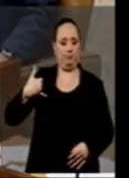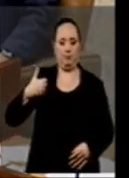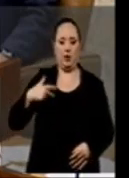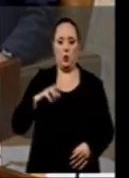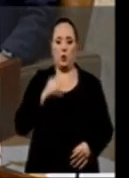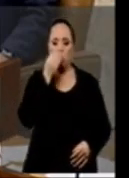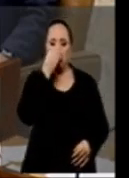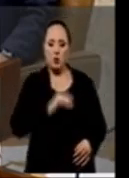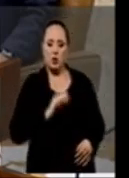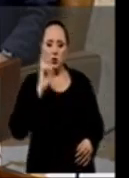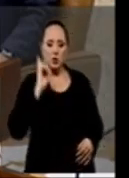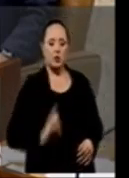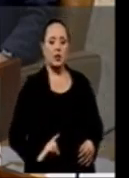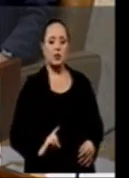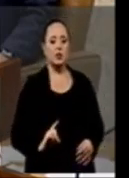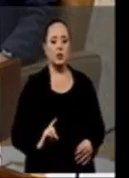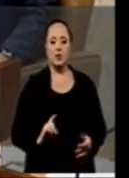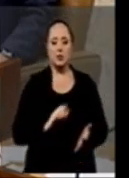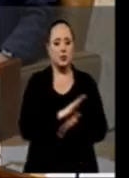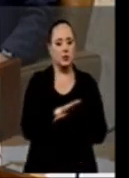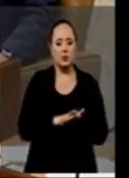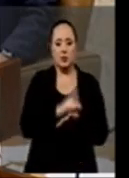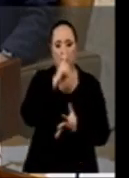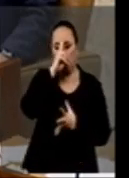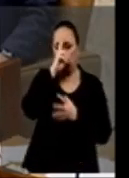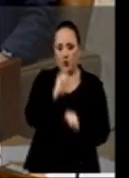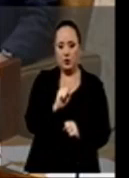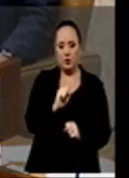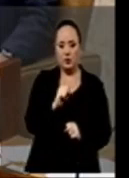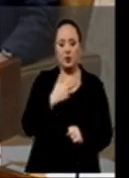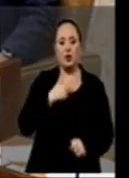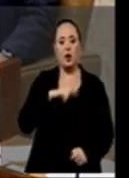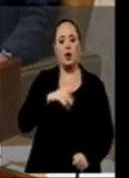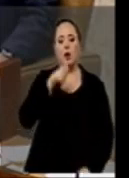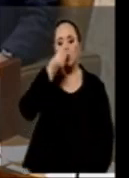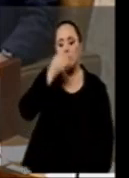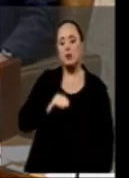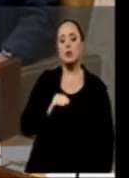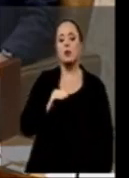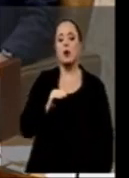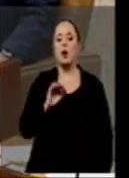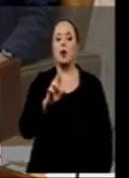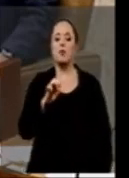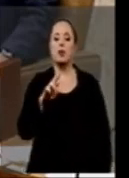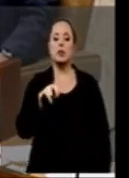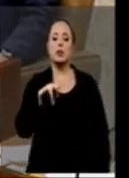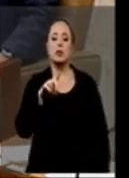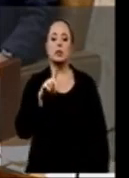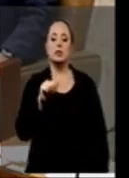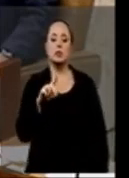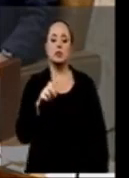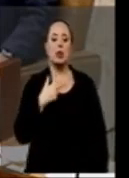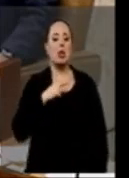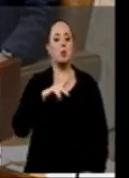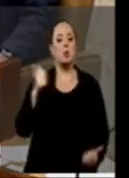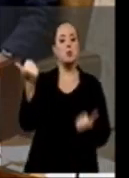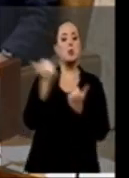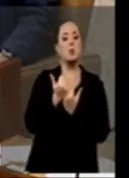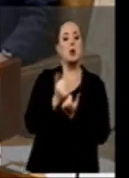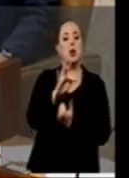força eu não esqueço a fraternidade pela tolerância eu não substitua fé